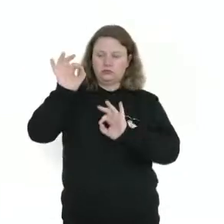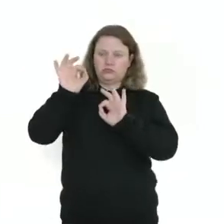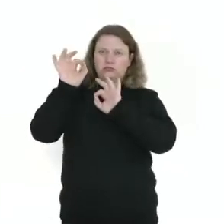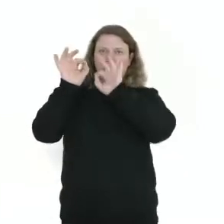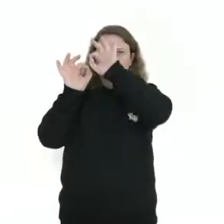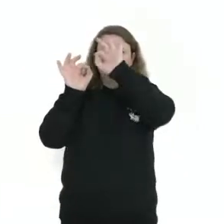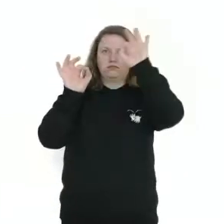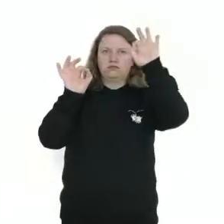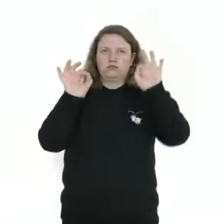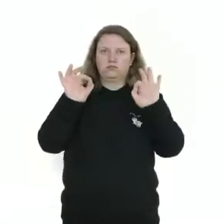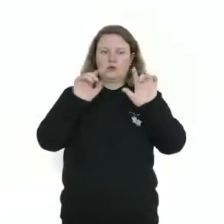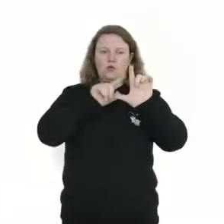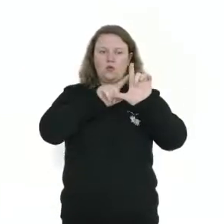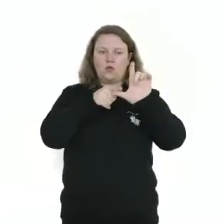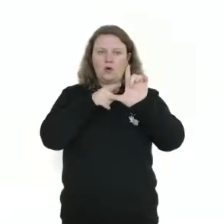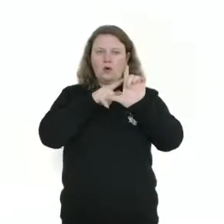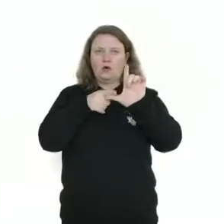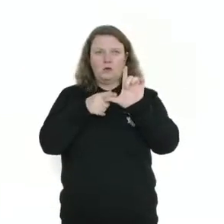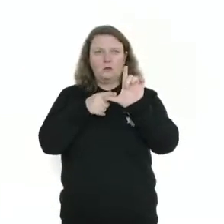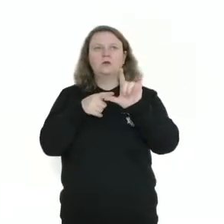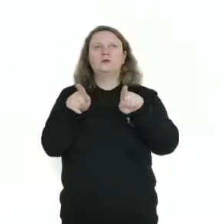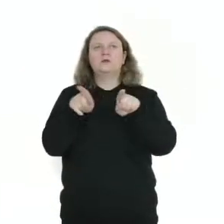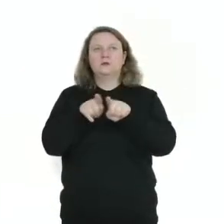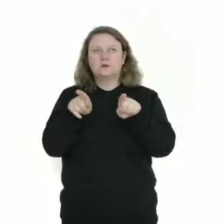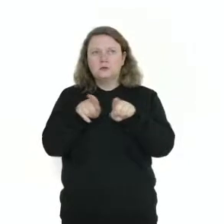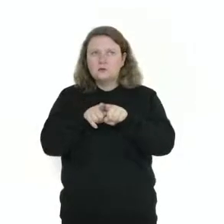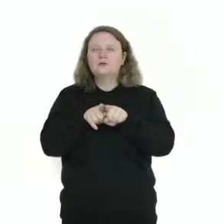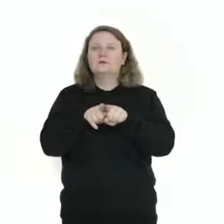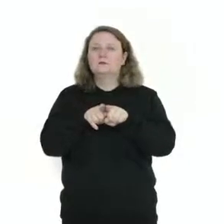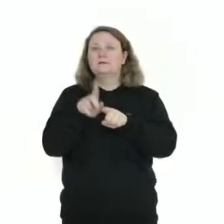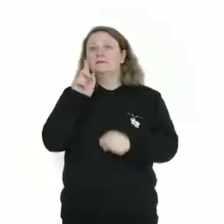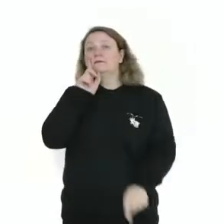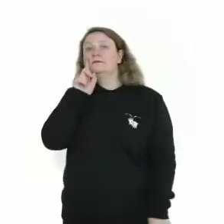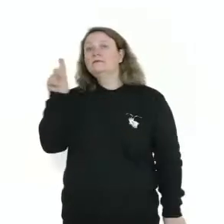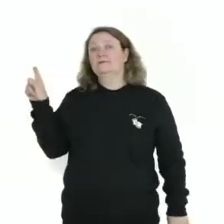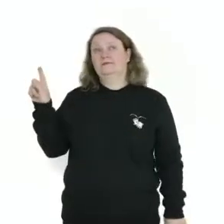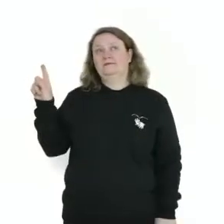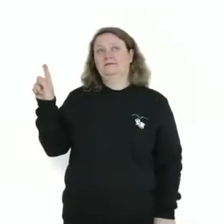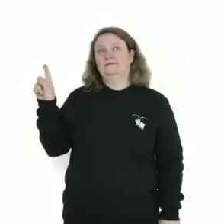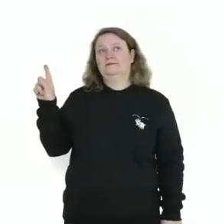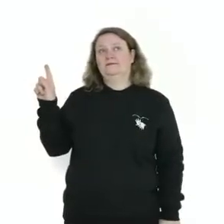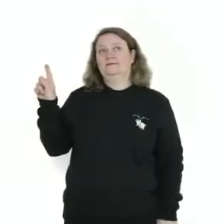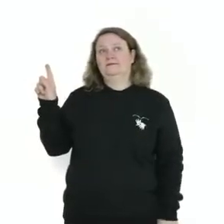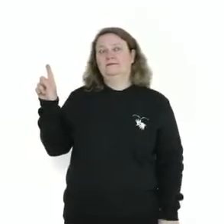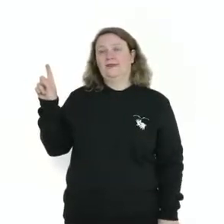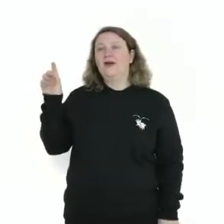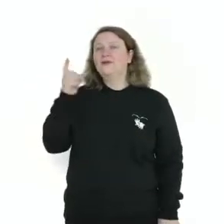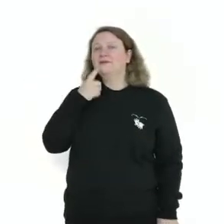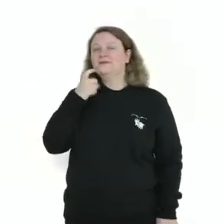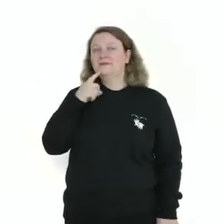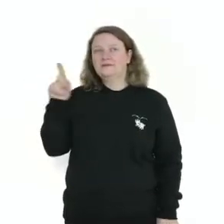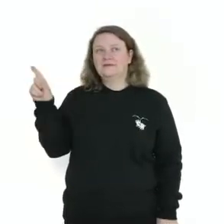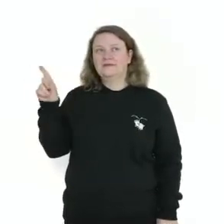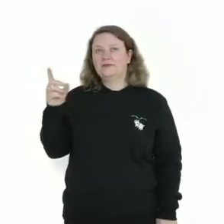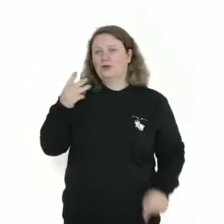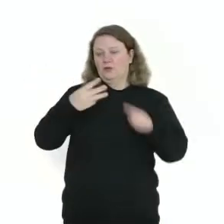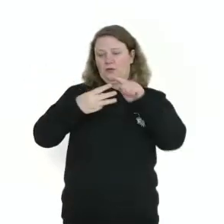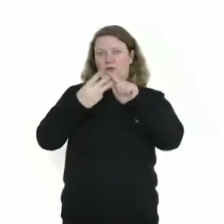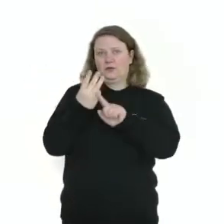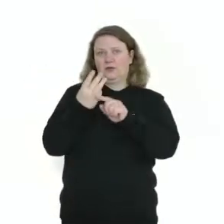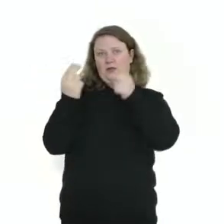e todos os ângulos internos congruentes entre si. Esses são os polígonos regulares, ó. Então, eu tenho o triângulo, os três lados são